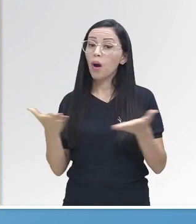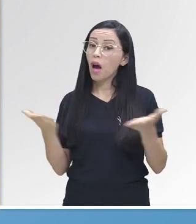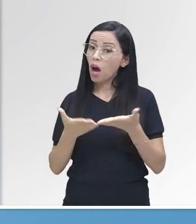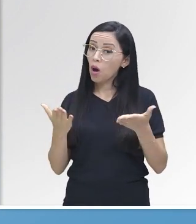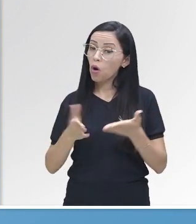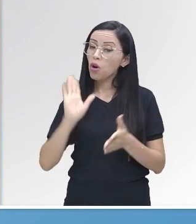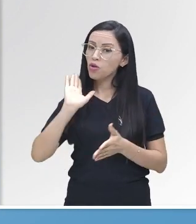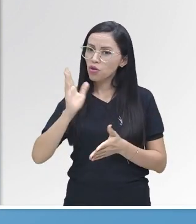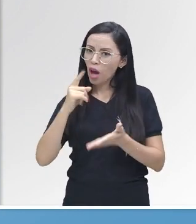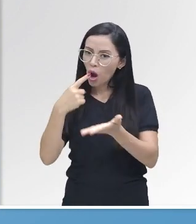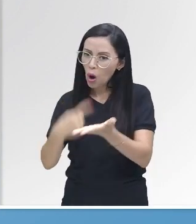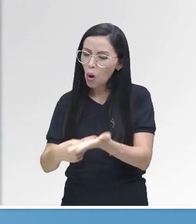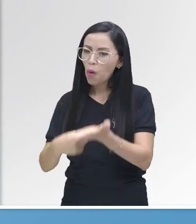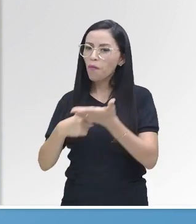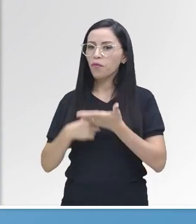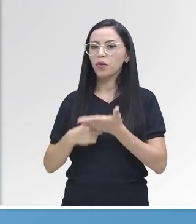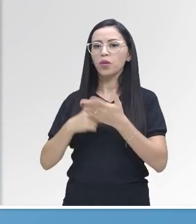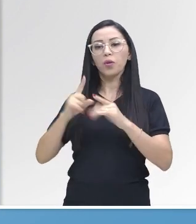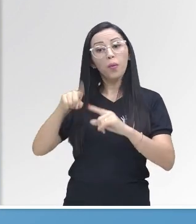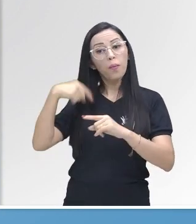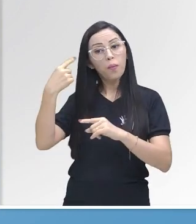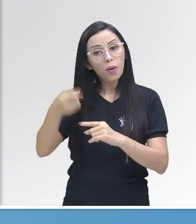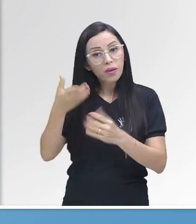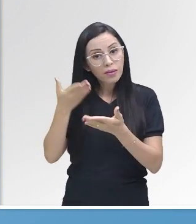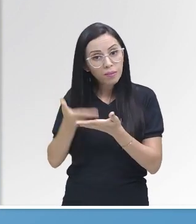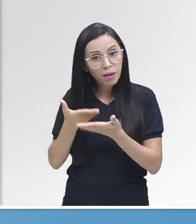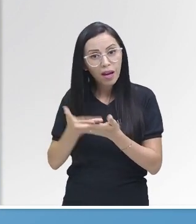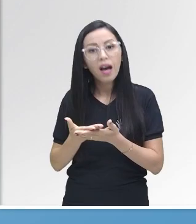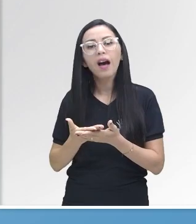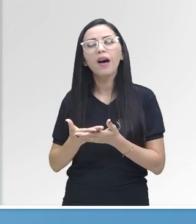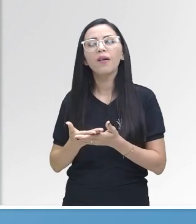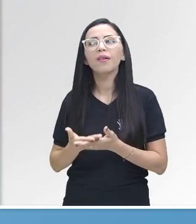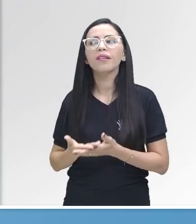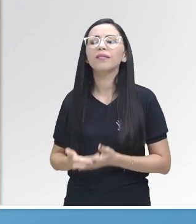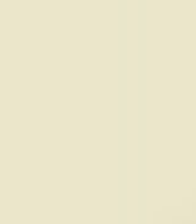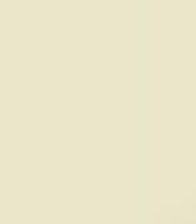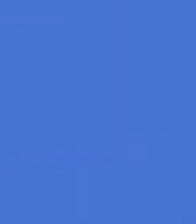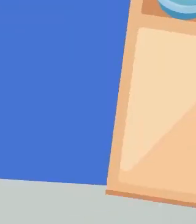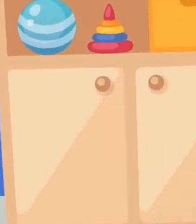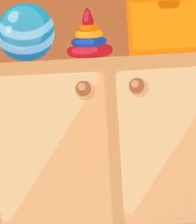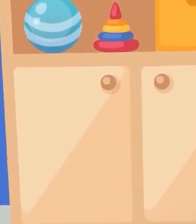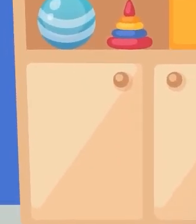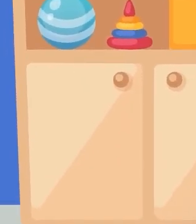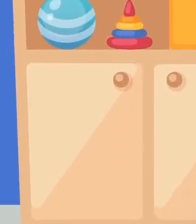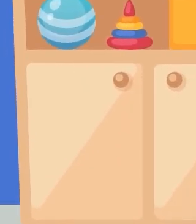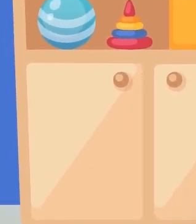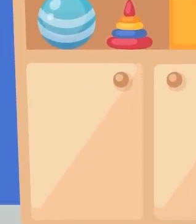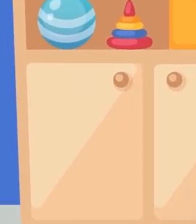convido para a nossa próxima aula e até lá!